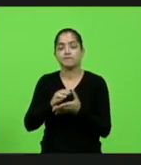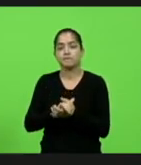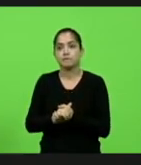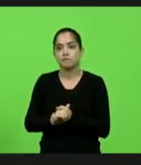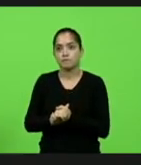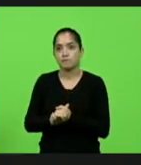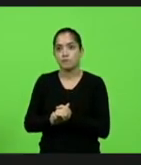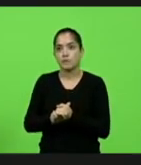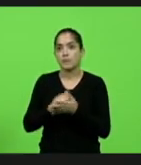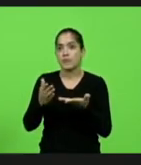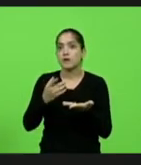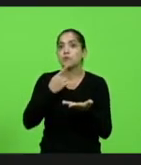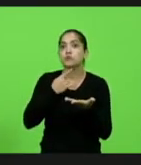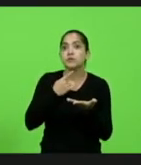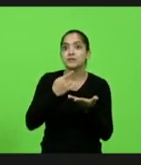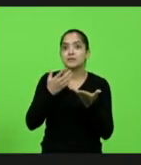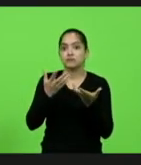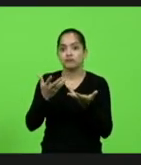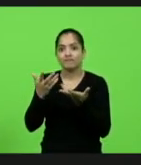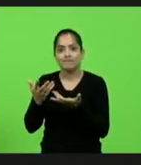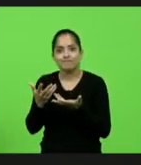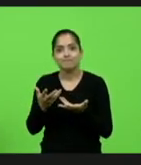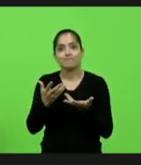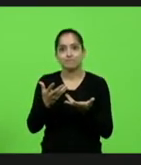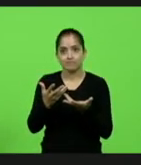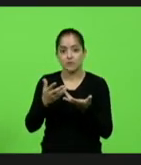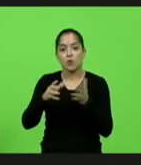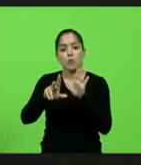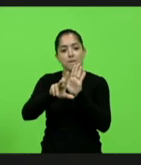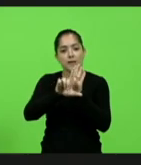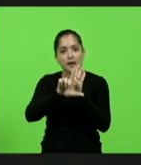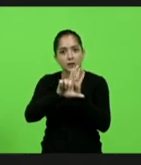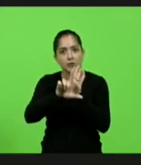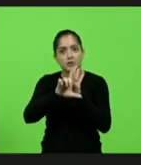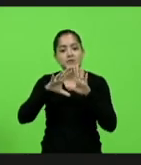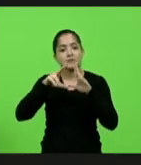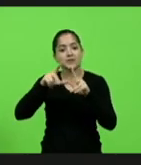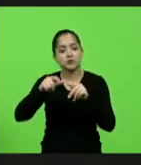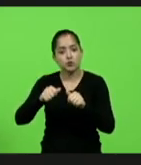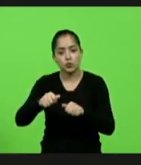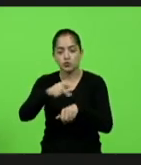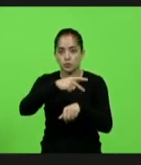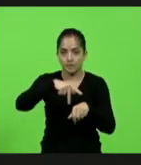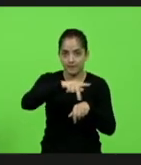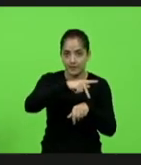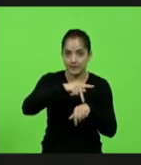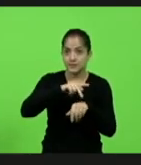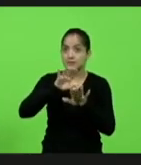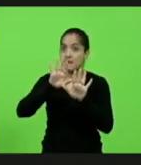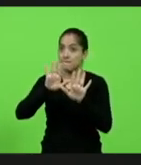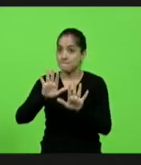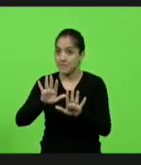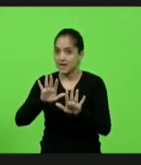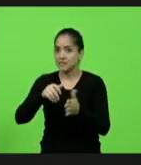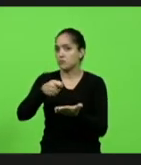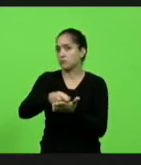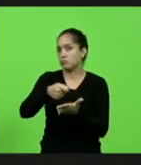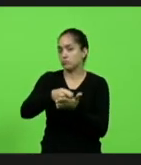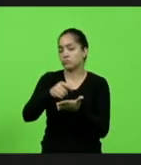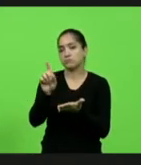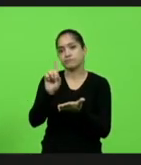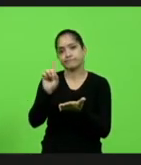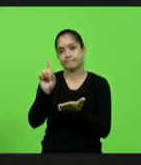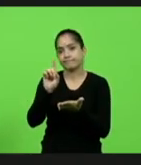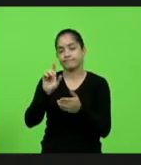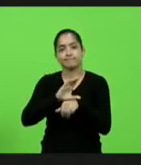um desejo da Corte, né, de que houvesse uma regulamentação para todo o país, mas não que isso seja uma efetiva exigência constitucional, até